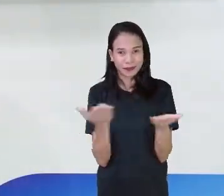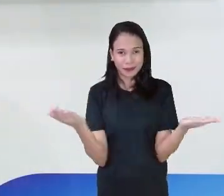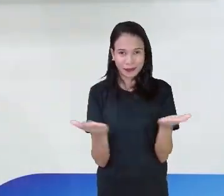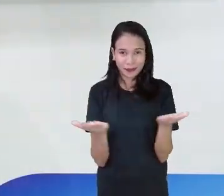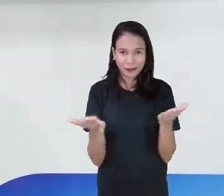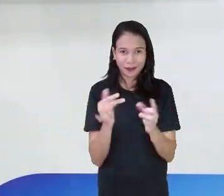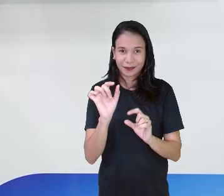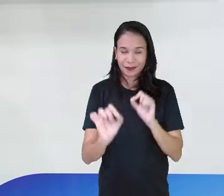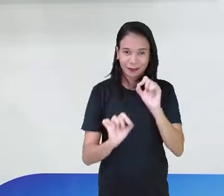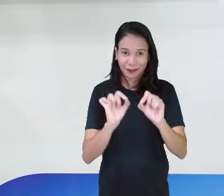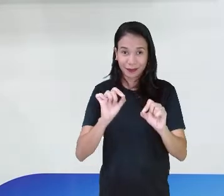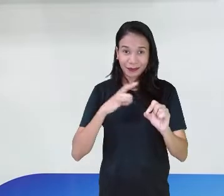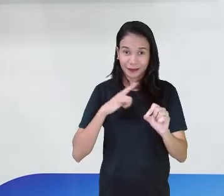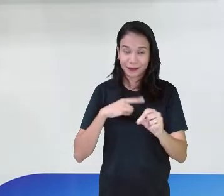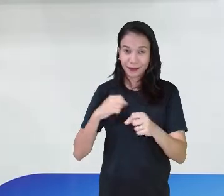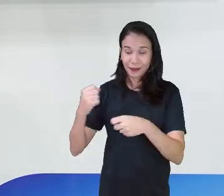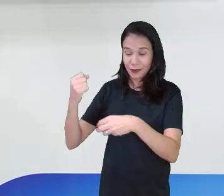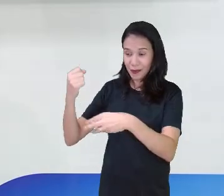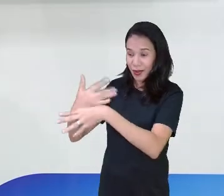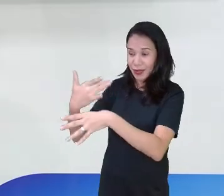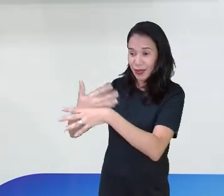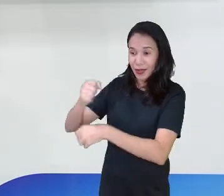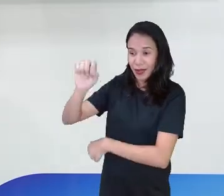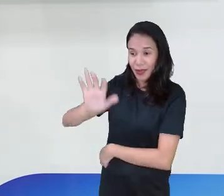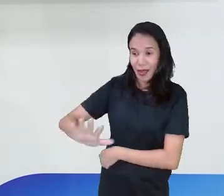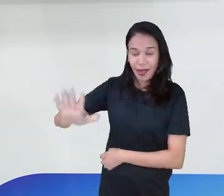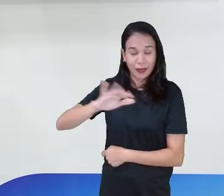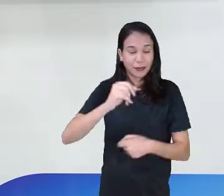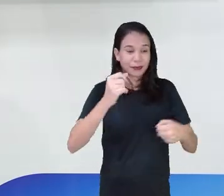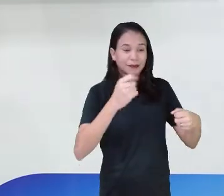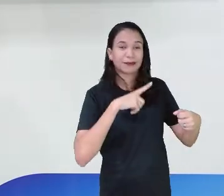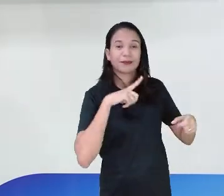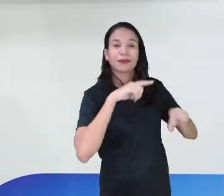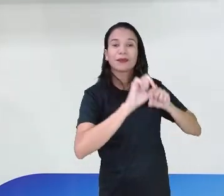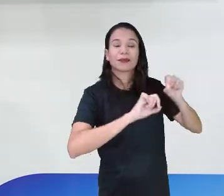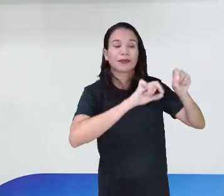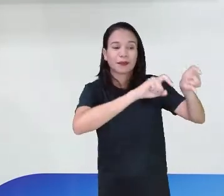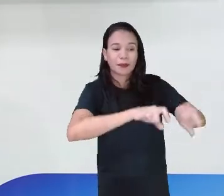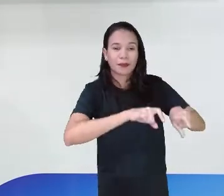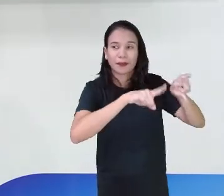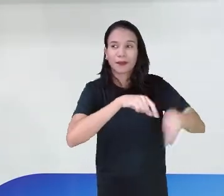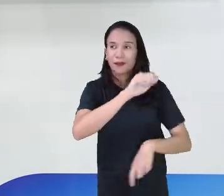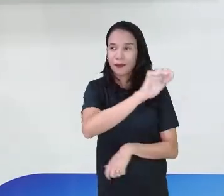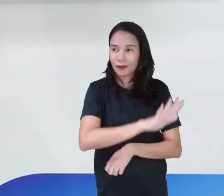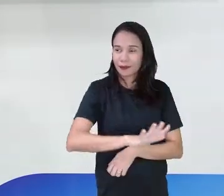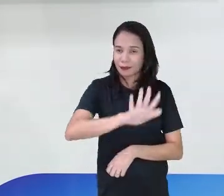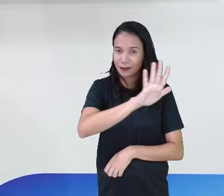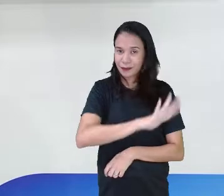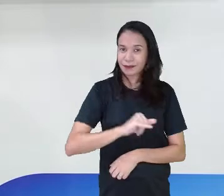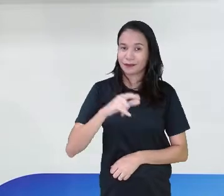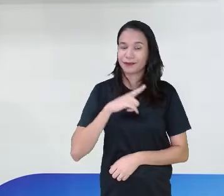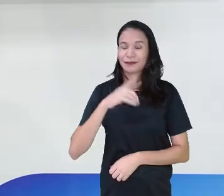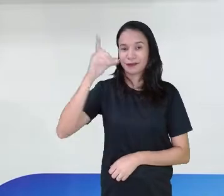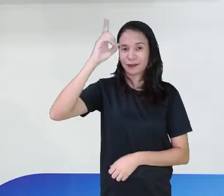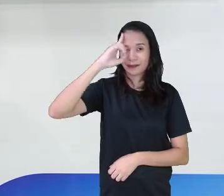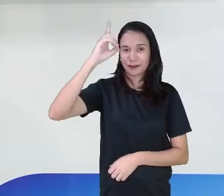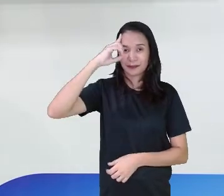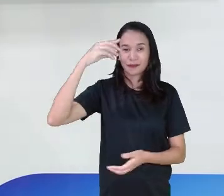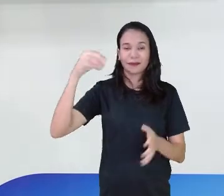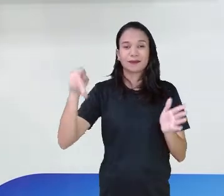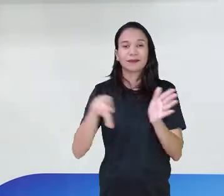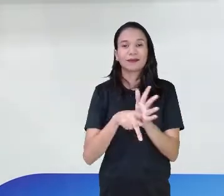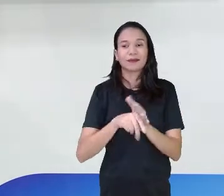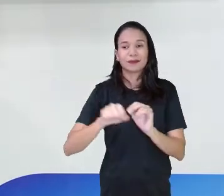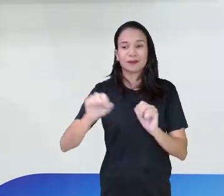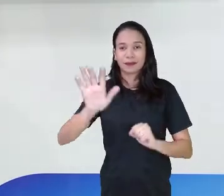hoje. A zona rural e a zona urbana, as paisagens, né, do cotidiano dentro desses